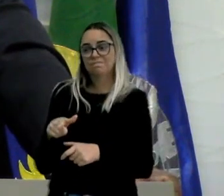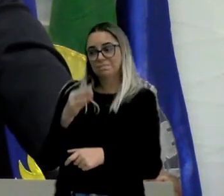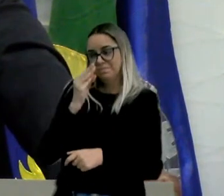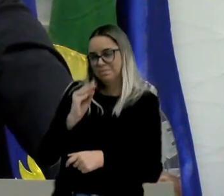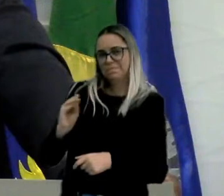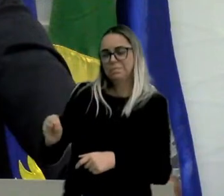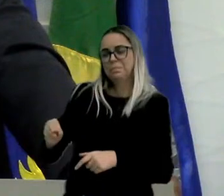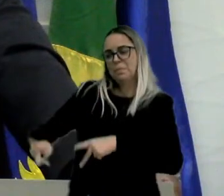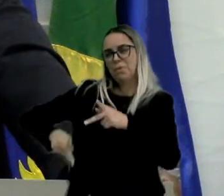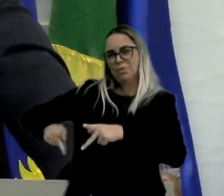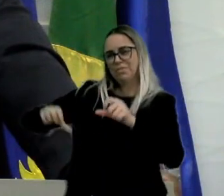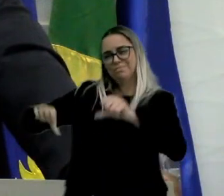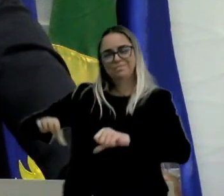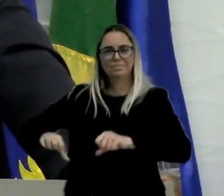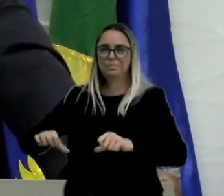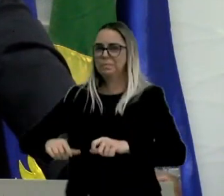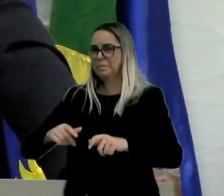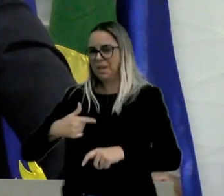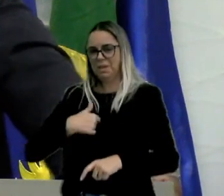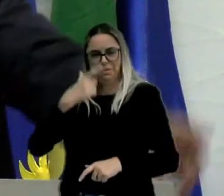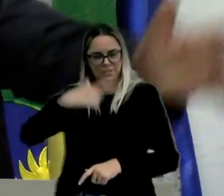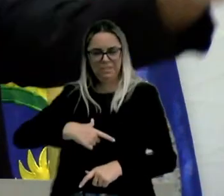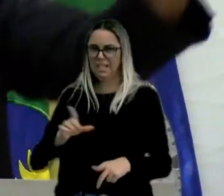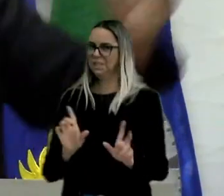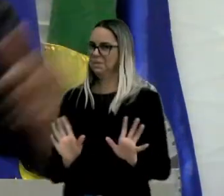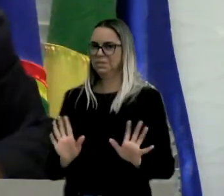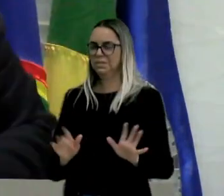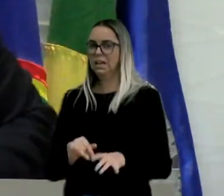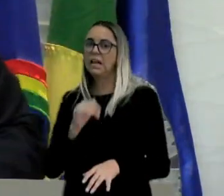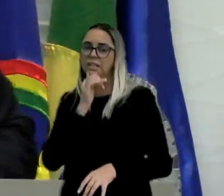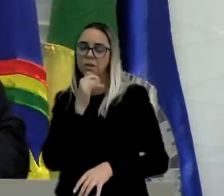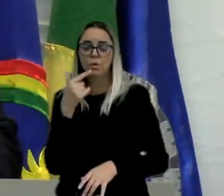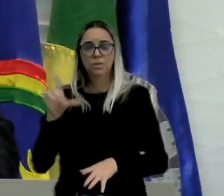não estão prejudicando cuidador